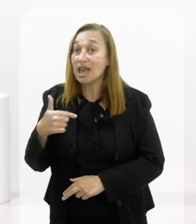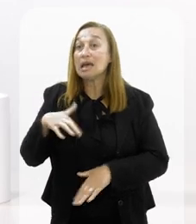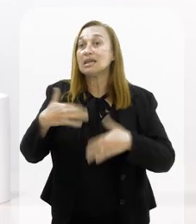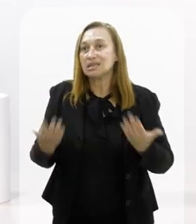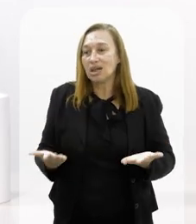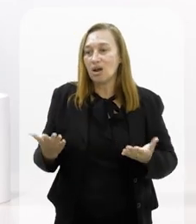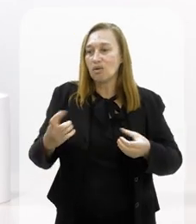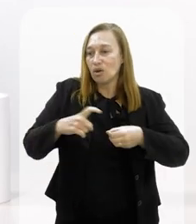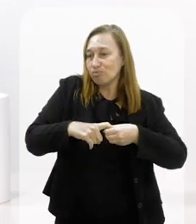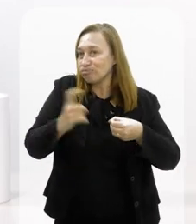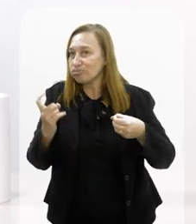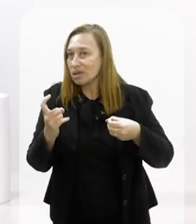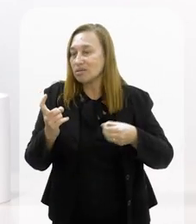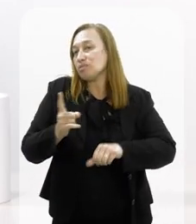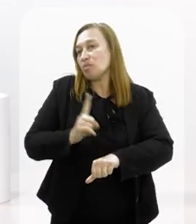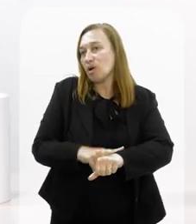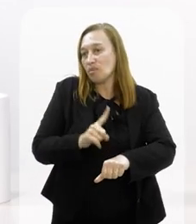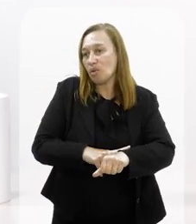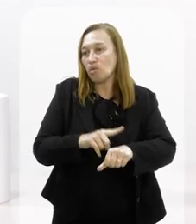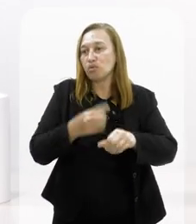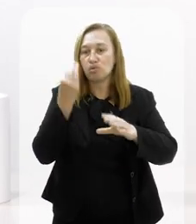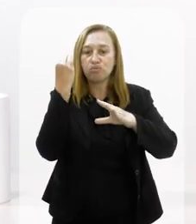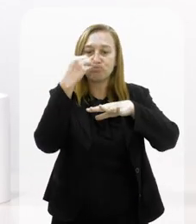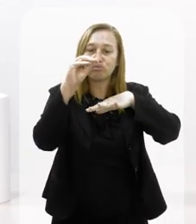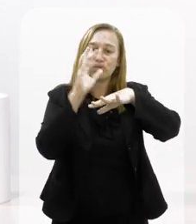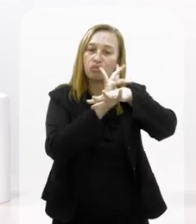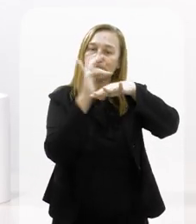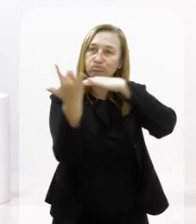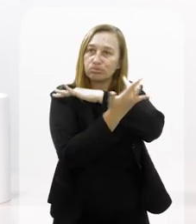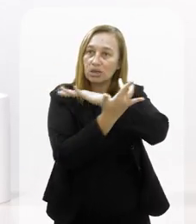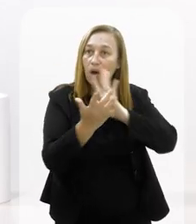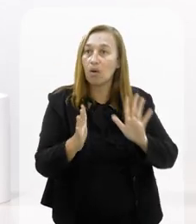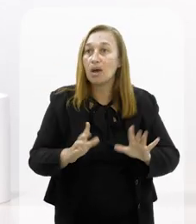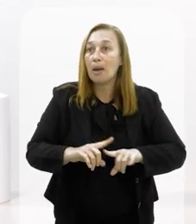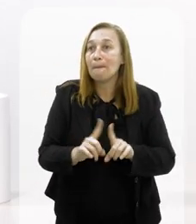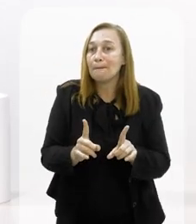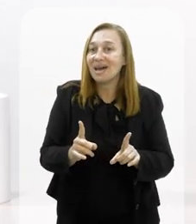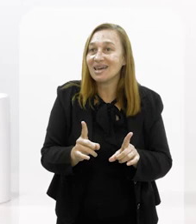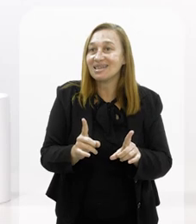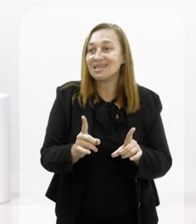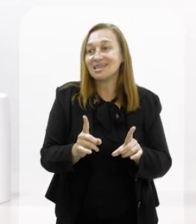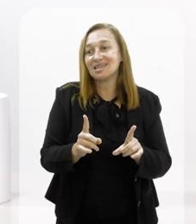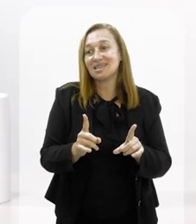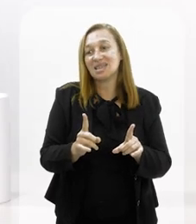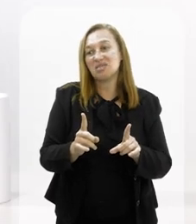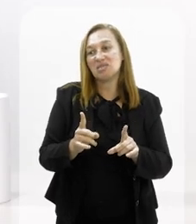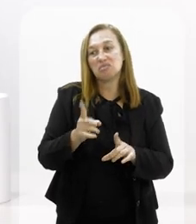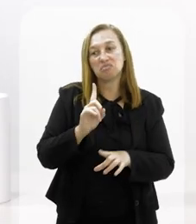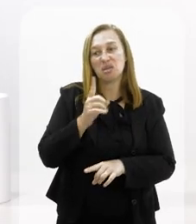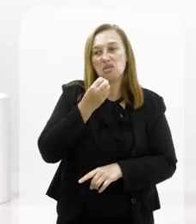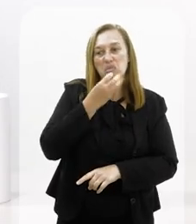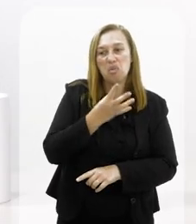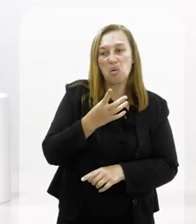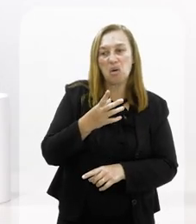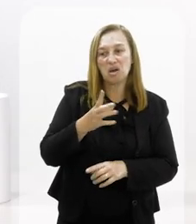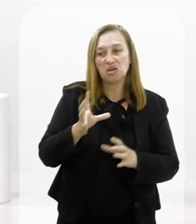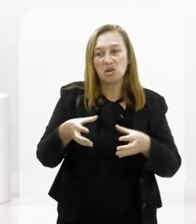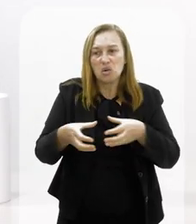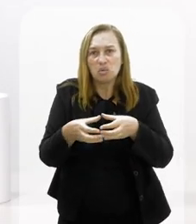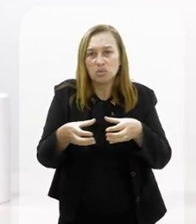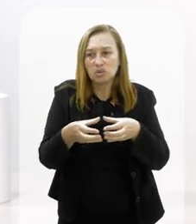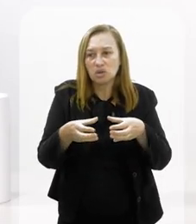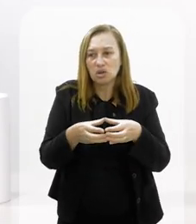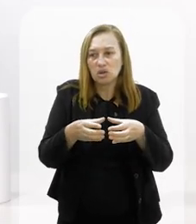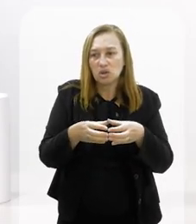Eu me desliguei naquele primeiro momento publiquei nas redes sociais e tal Só que não teve uma repercussão muito boa junto à comunidade